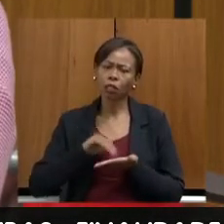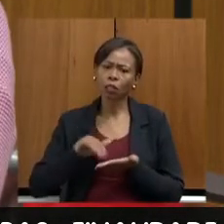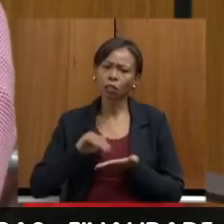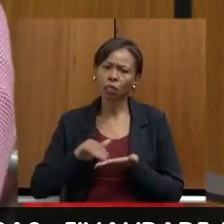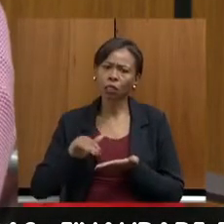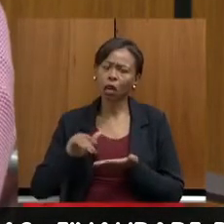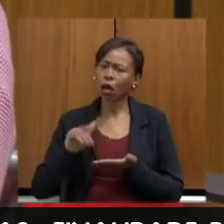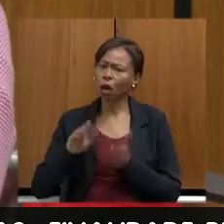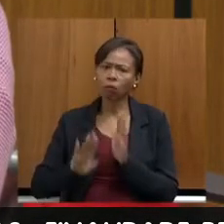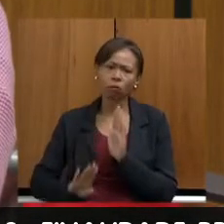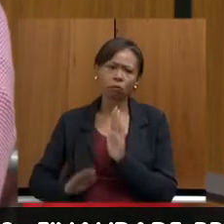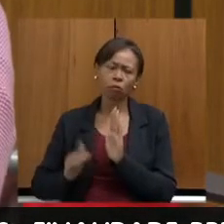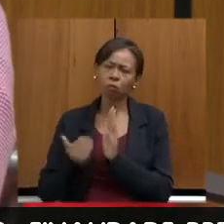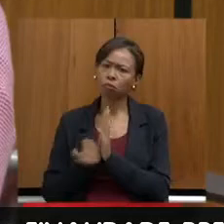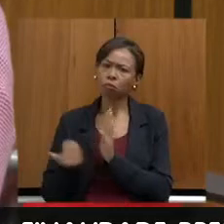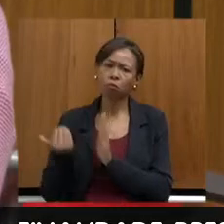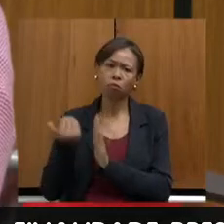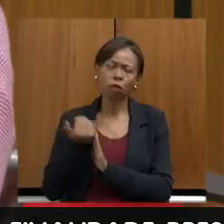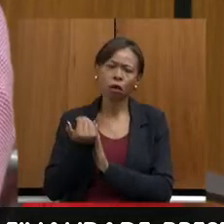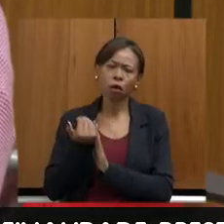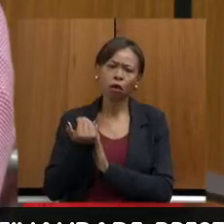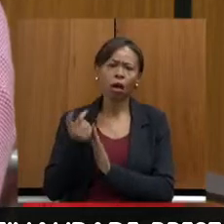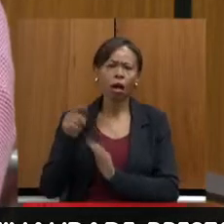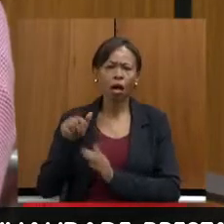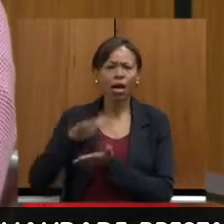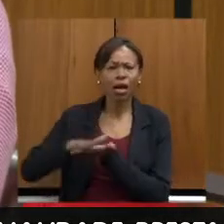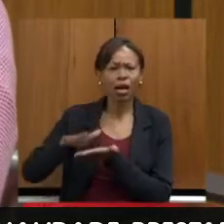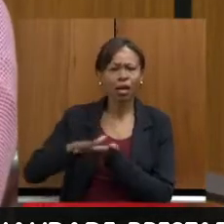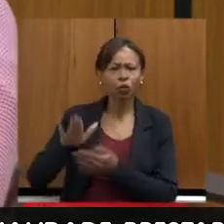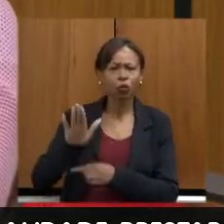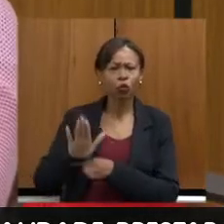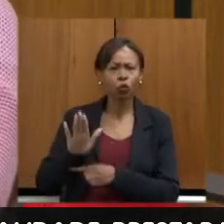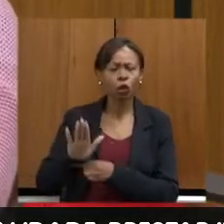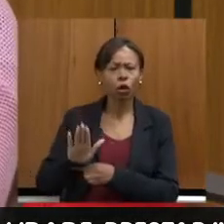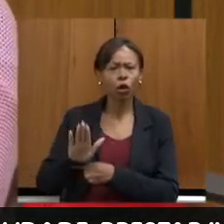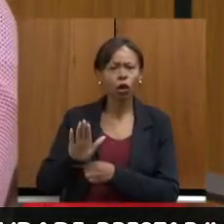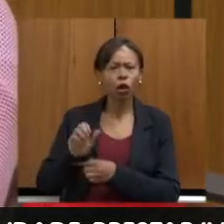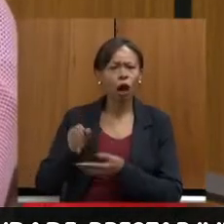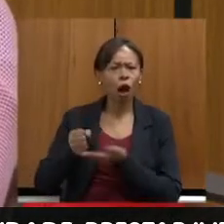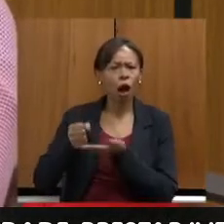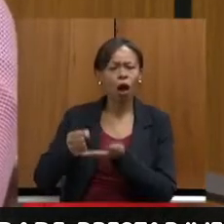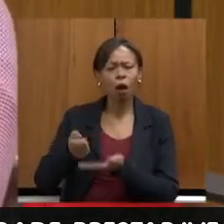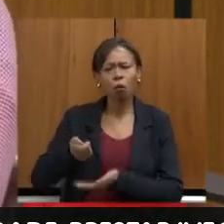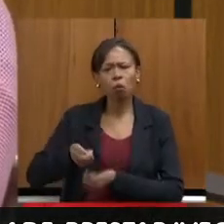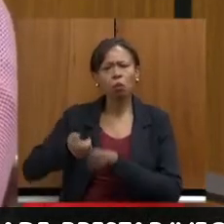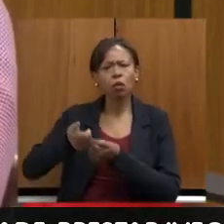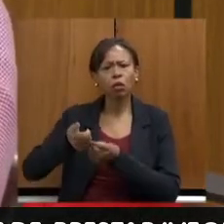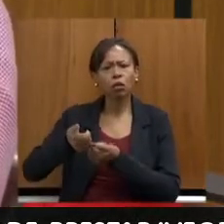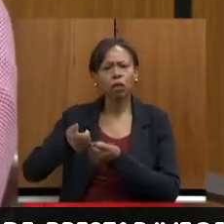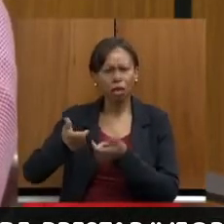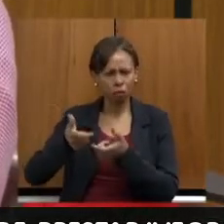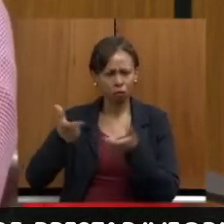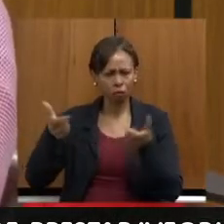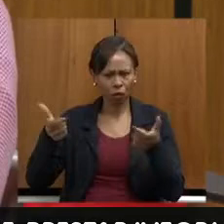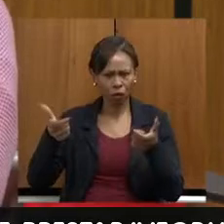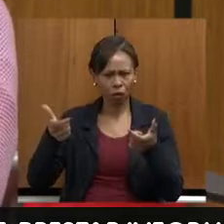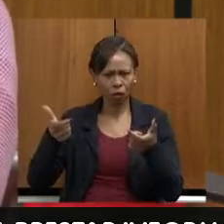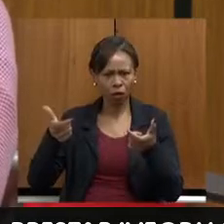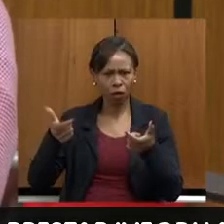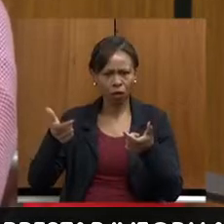para esse essas despesas com auxílios E aí me pergunto né se a maior parte da despesa liquidada